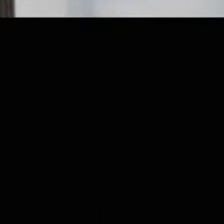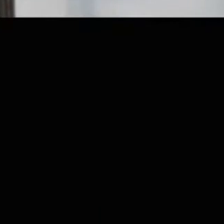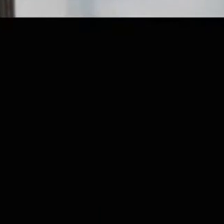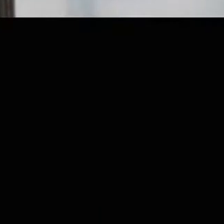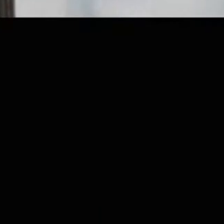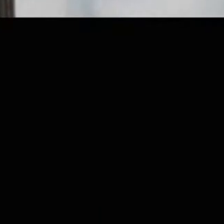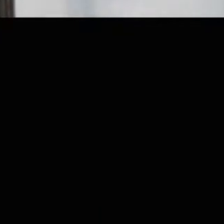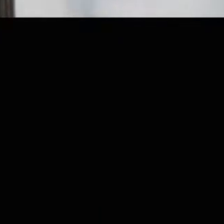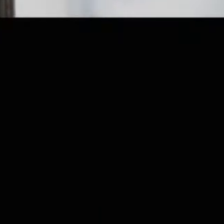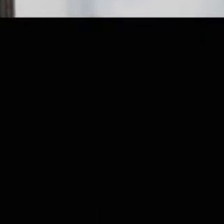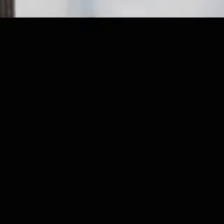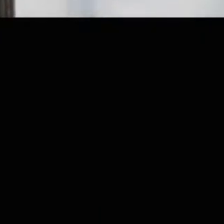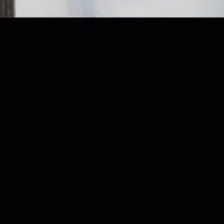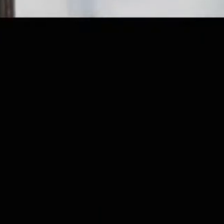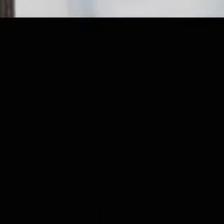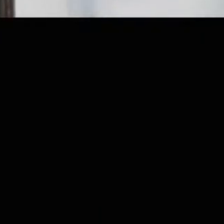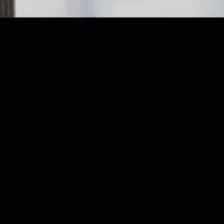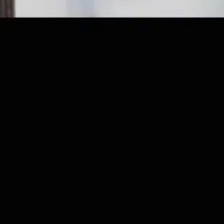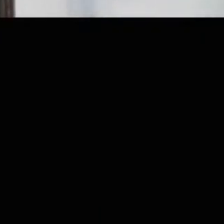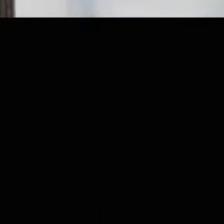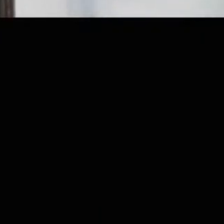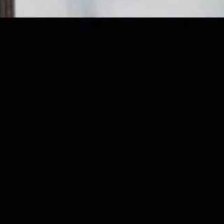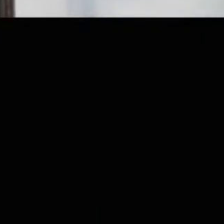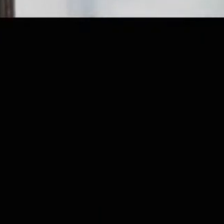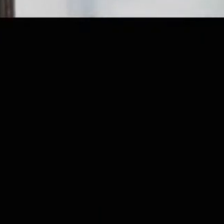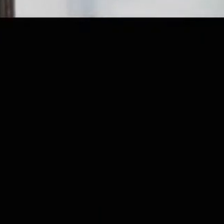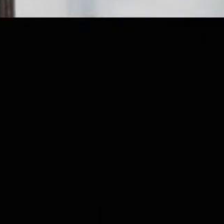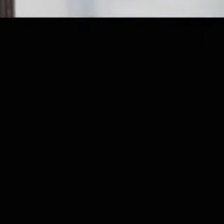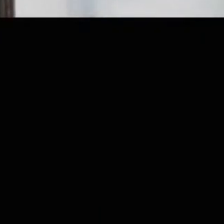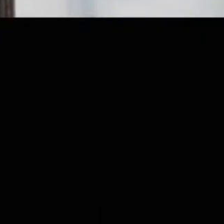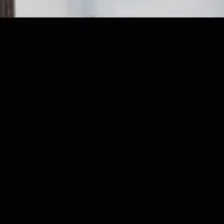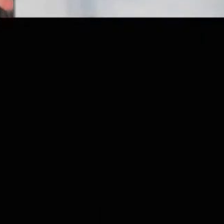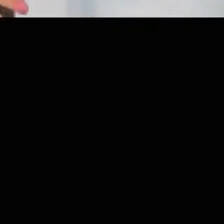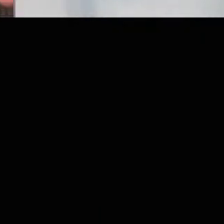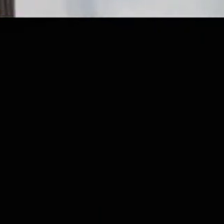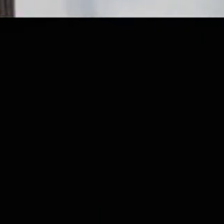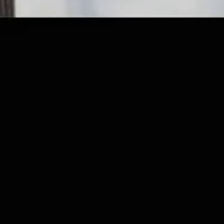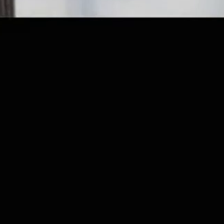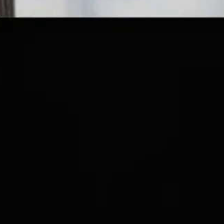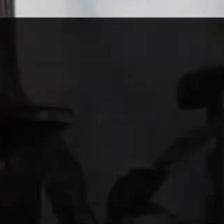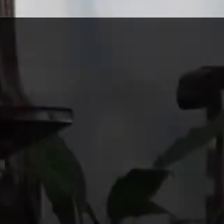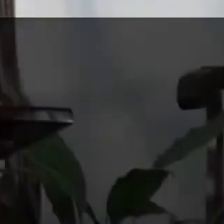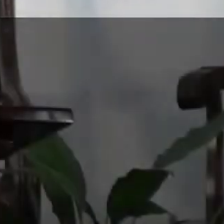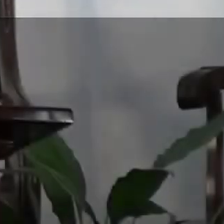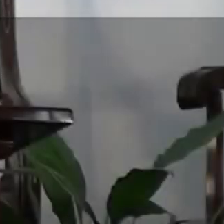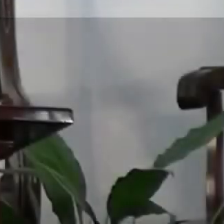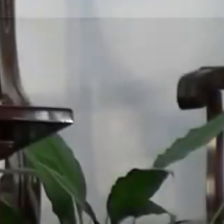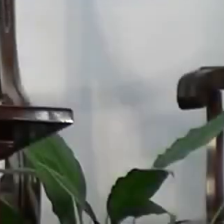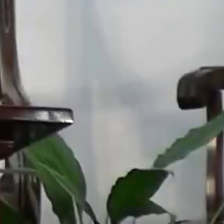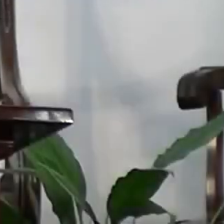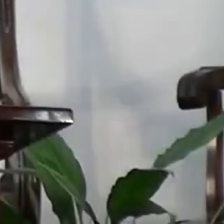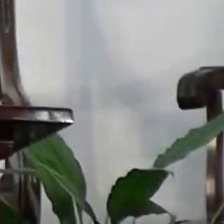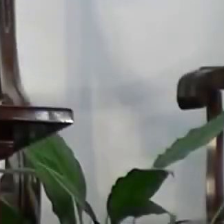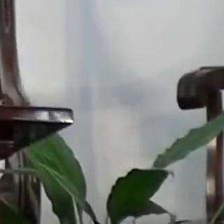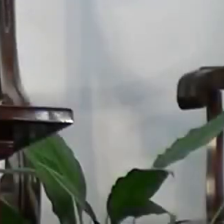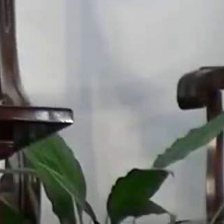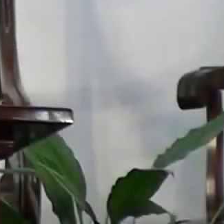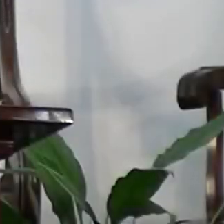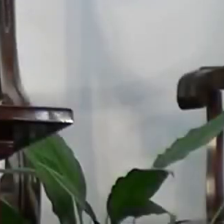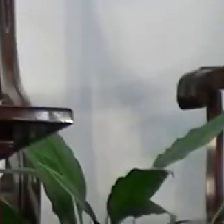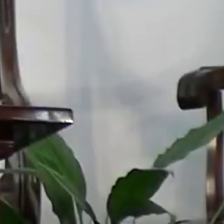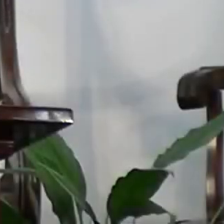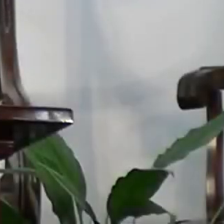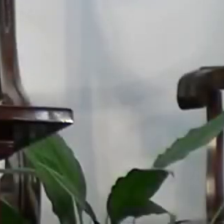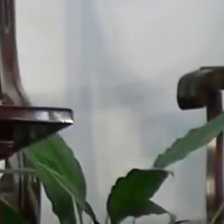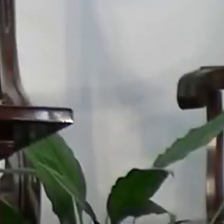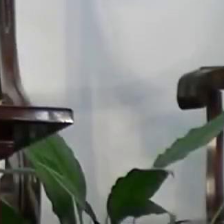chamado, esse é o chamado, esse é o grande convite. O convite para serem discípulos dele, não tem como